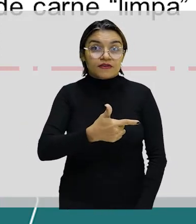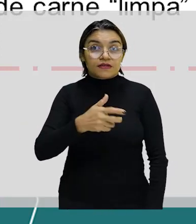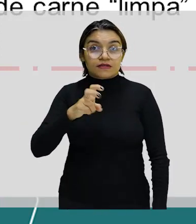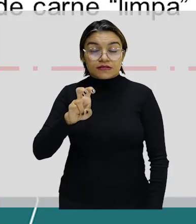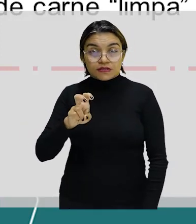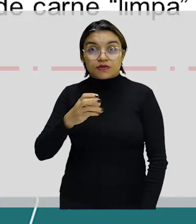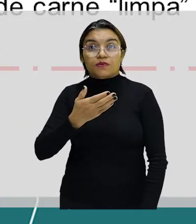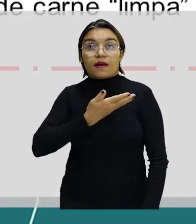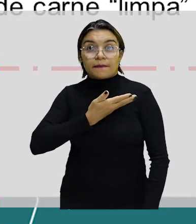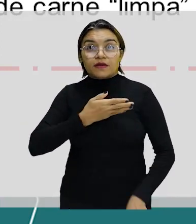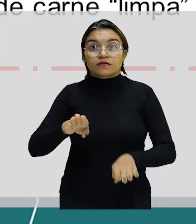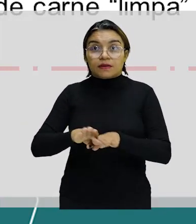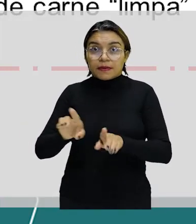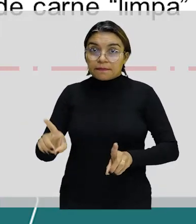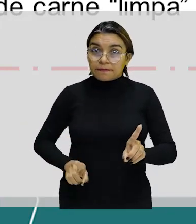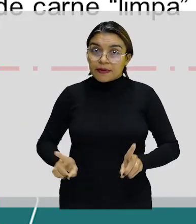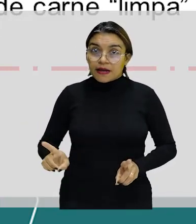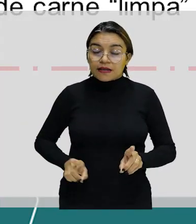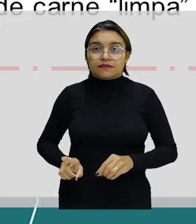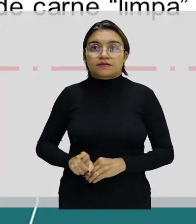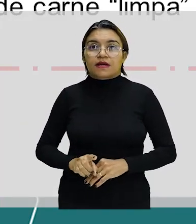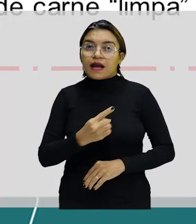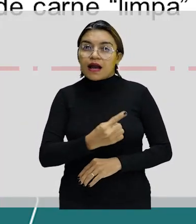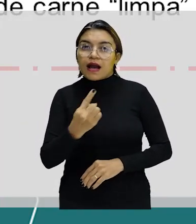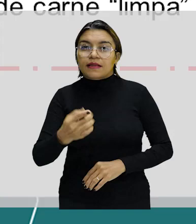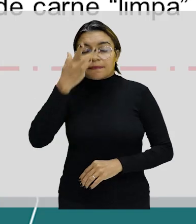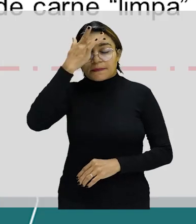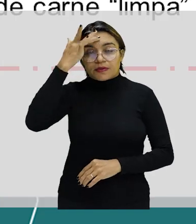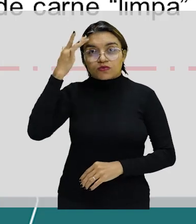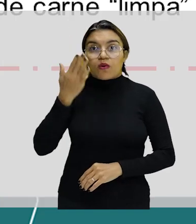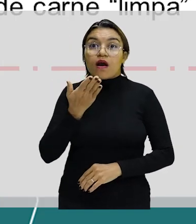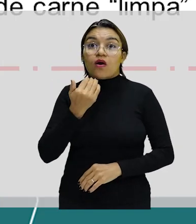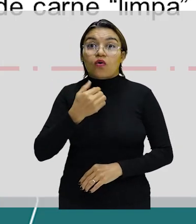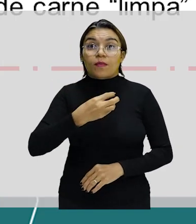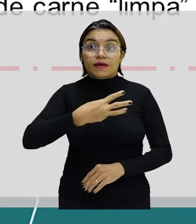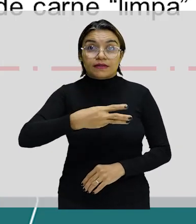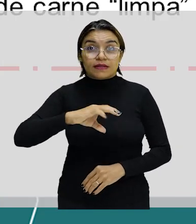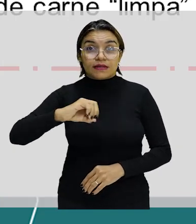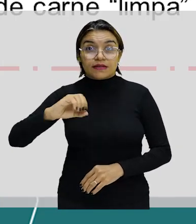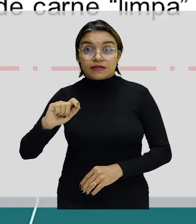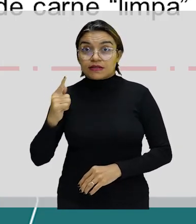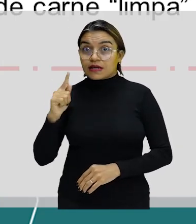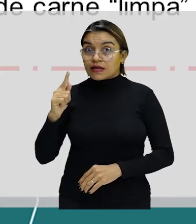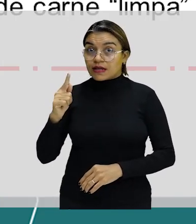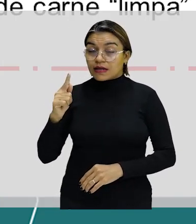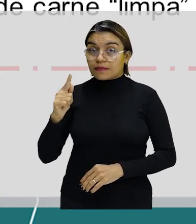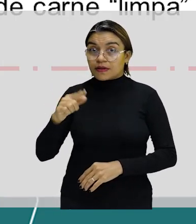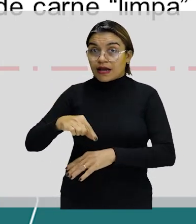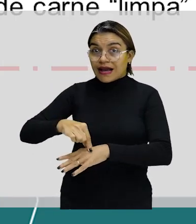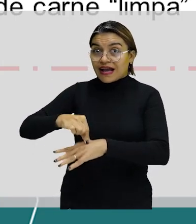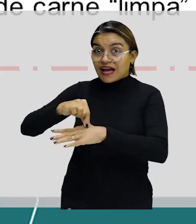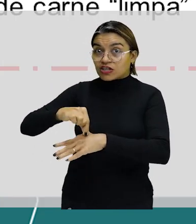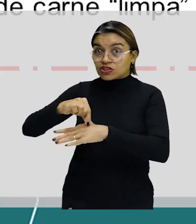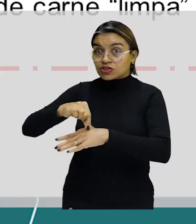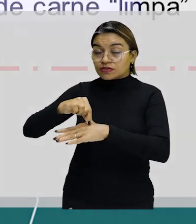amigos. Supondo que, em média, cada pessoa coma 300 gramas de carne, entre aspas, carne